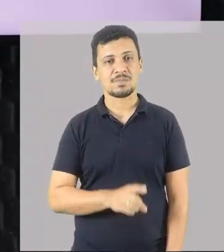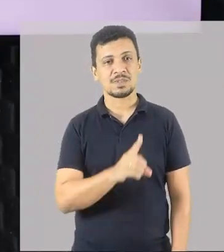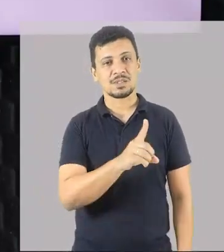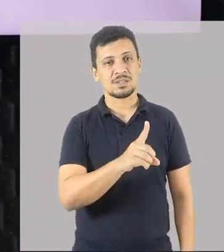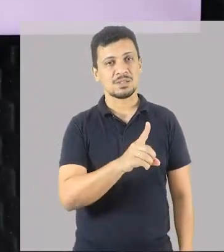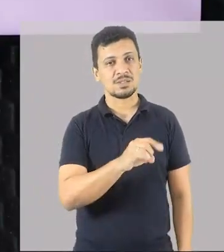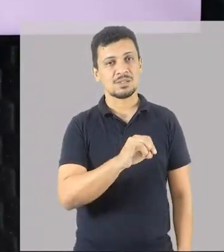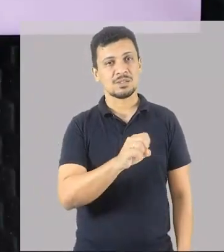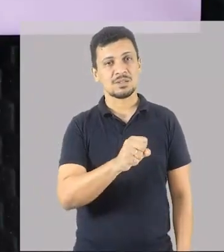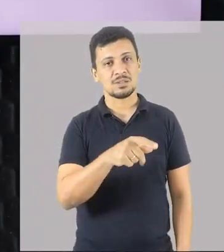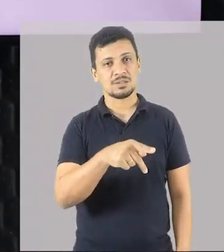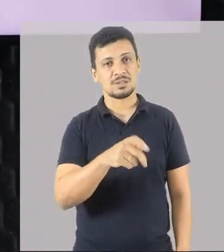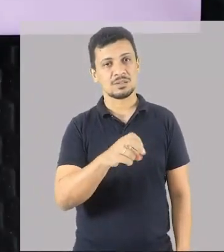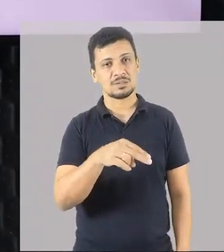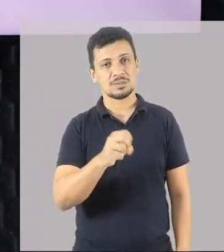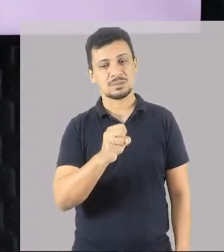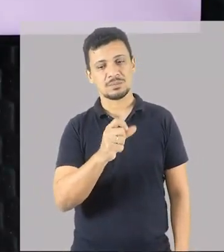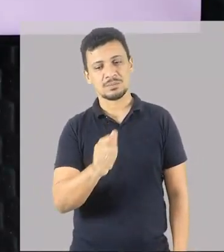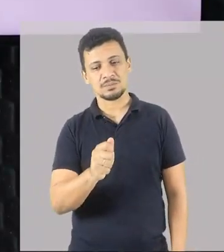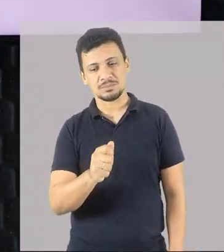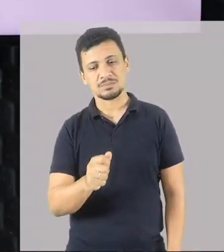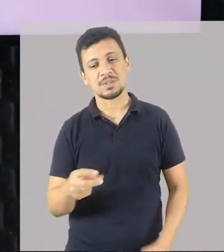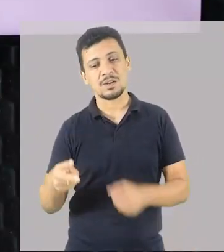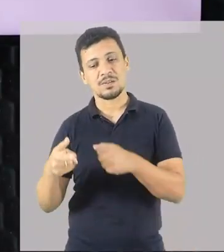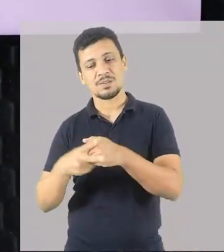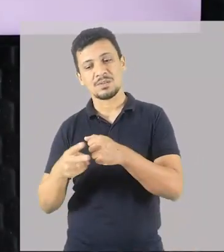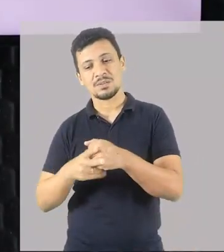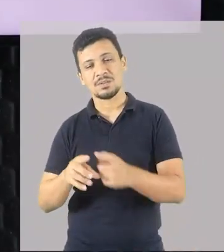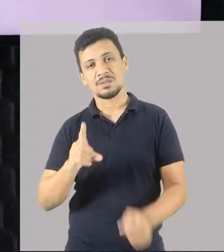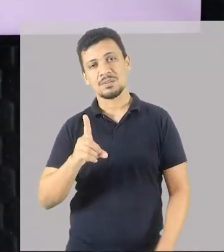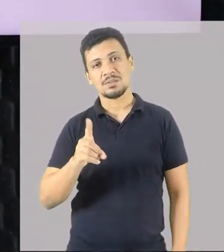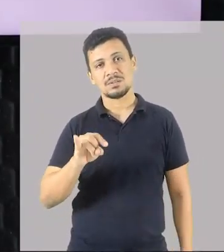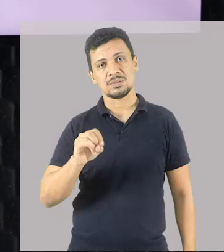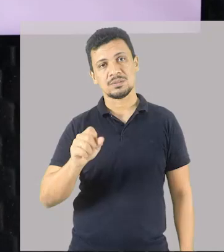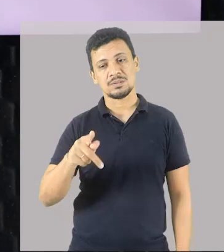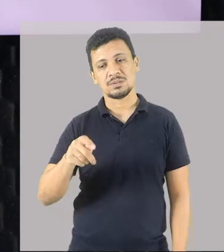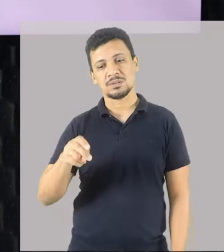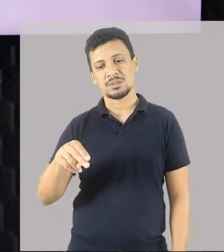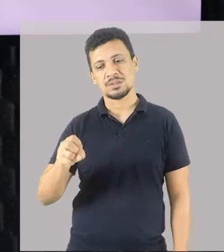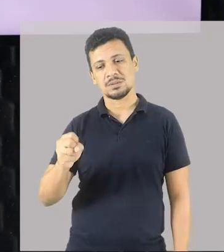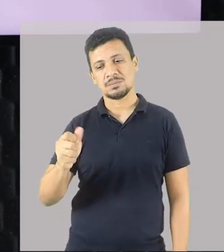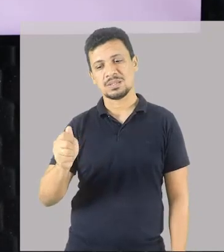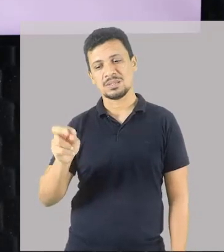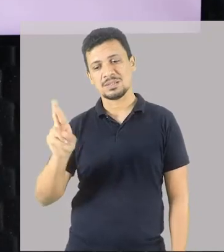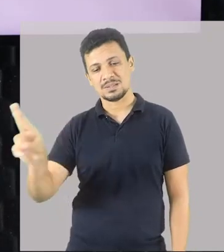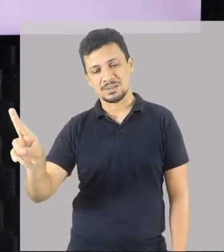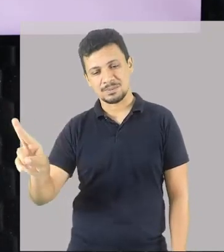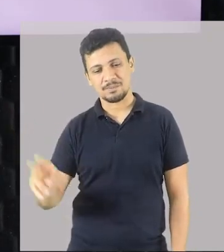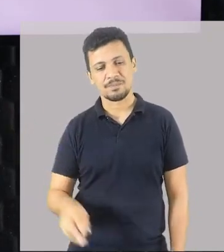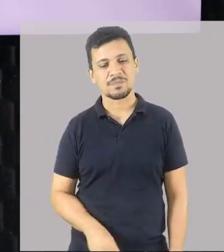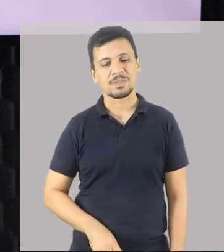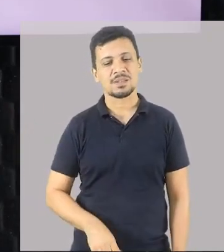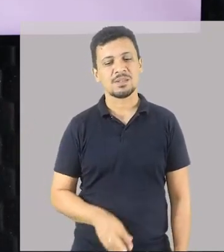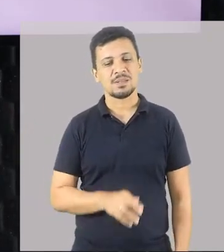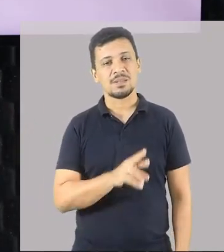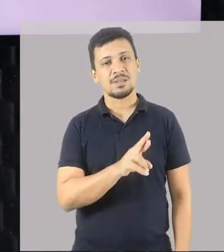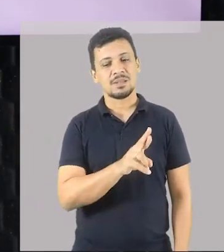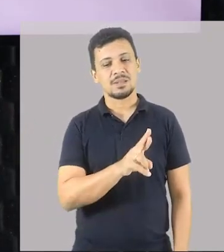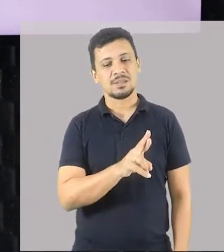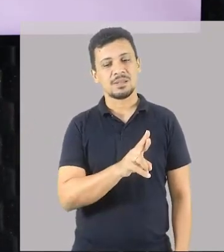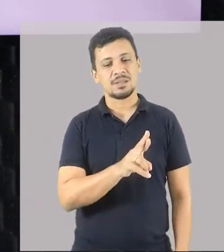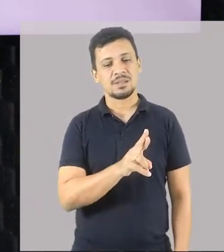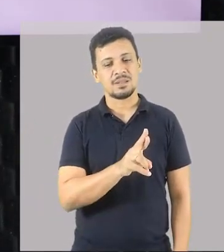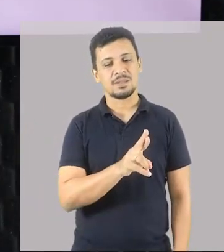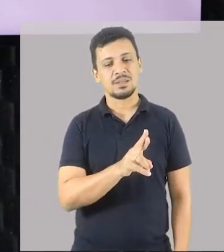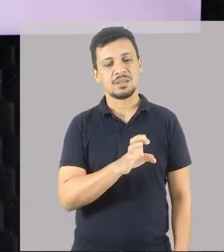Bandeja, né? Associado aqui ao verbo. Redemoinho, tá? Associado aí ao verbo redemoinhar.